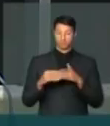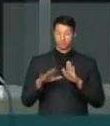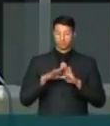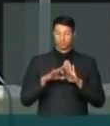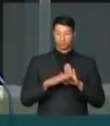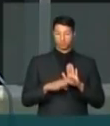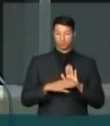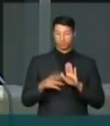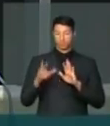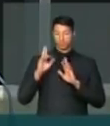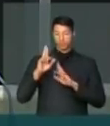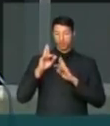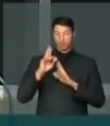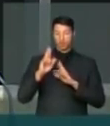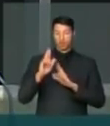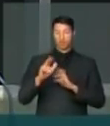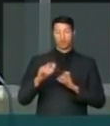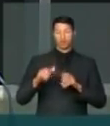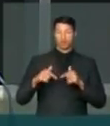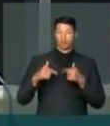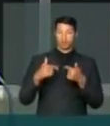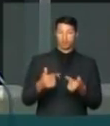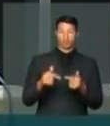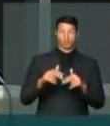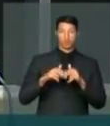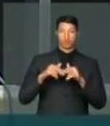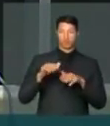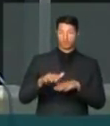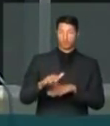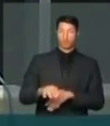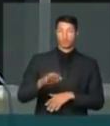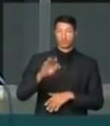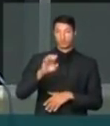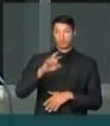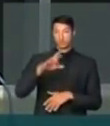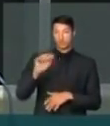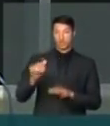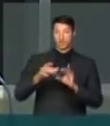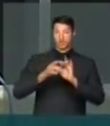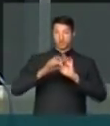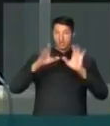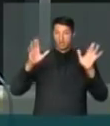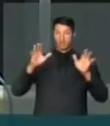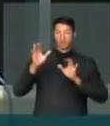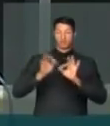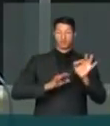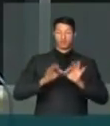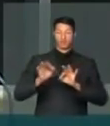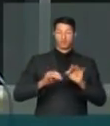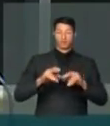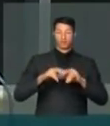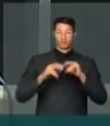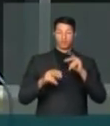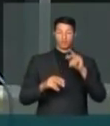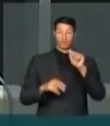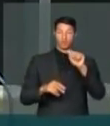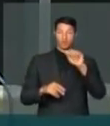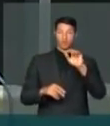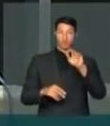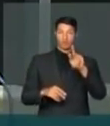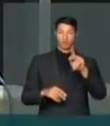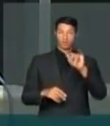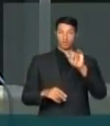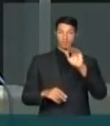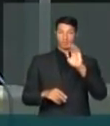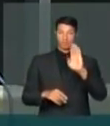de reivindicações, reforçada pelo acampamento Terra Livre, organizado pela PIB em frente ao